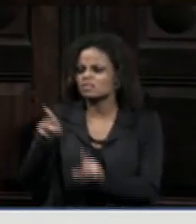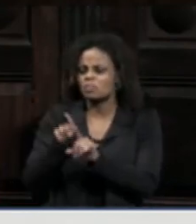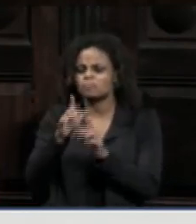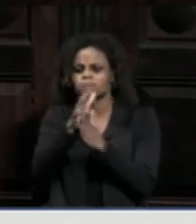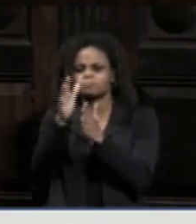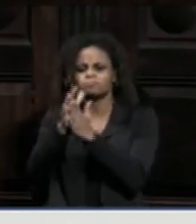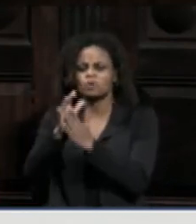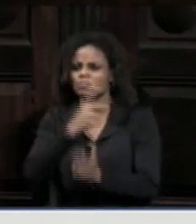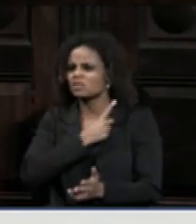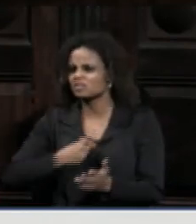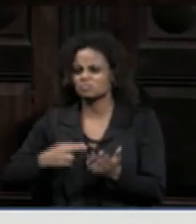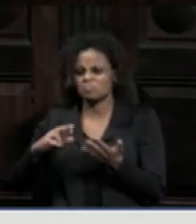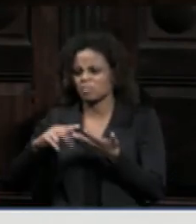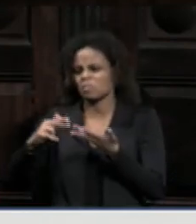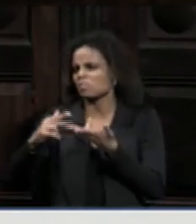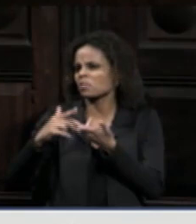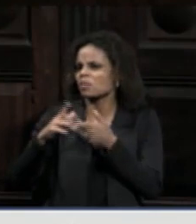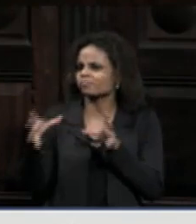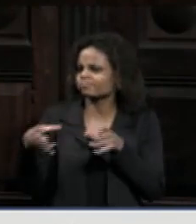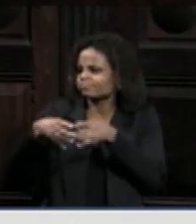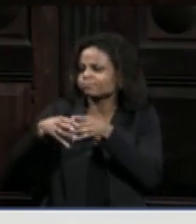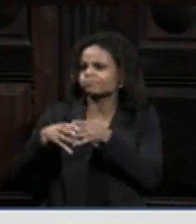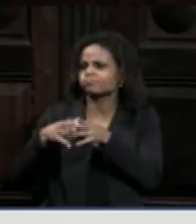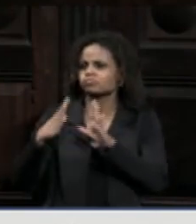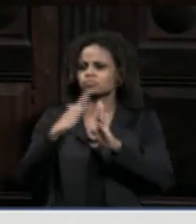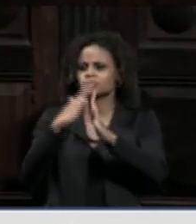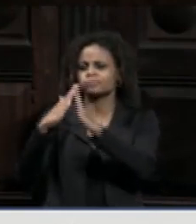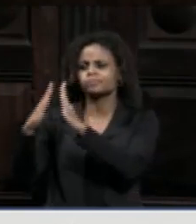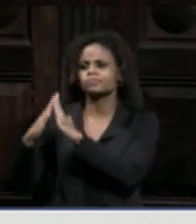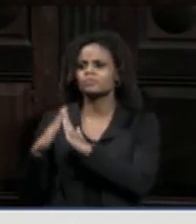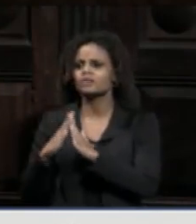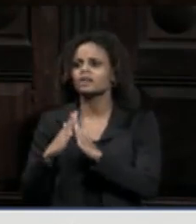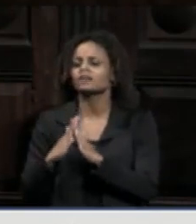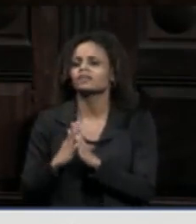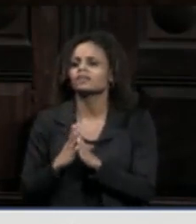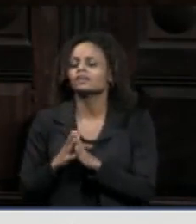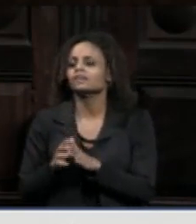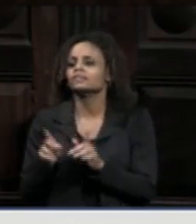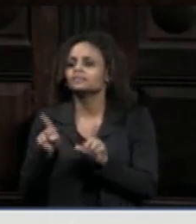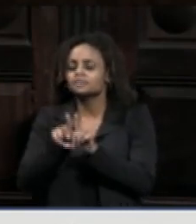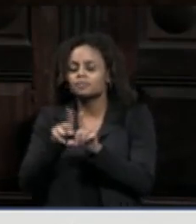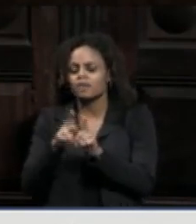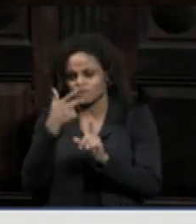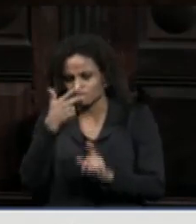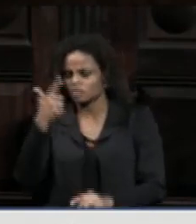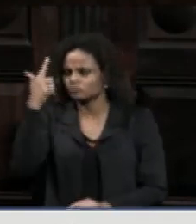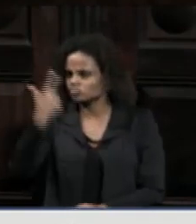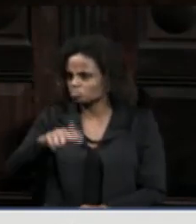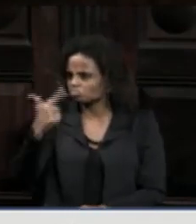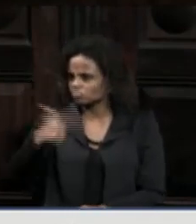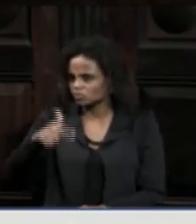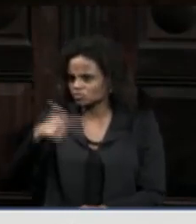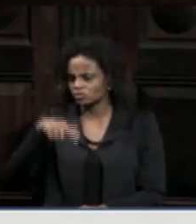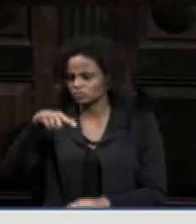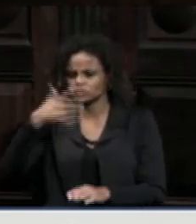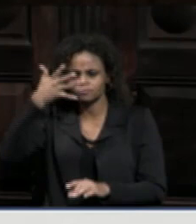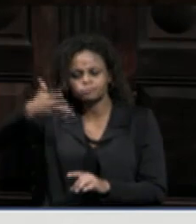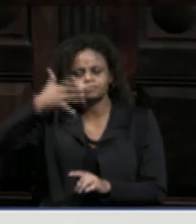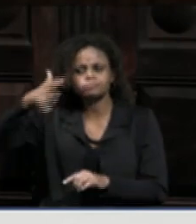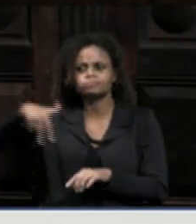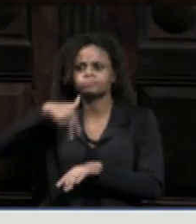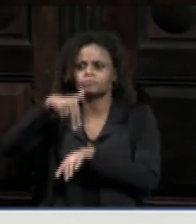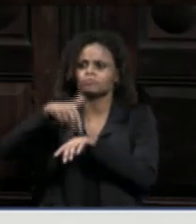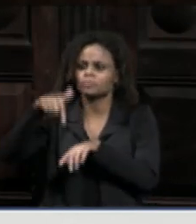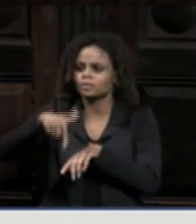presidentas de associações de moradores de Niterói, filiadas à FANIT. Tenho dito e repetido, e falo aqui desta tribuna do